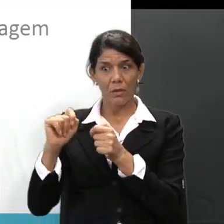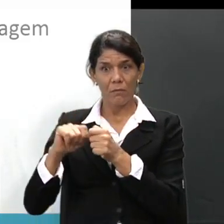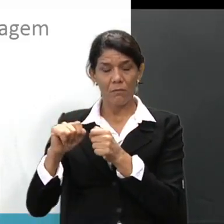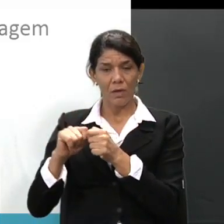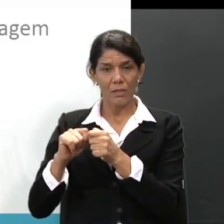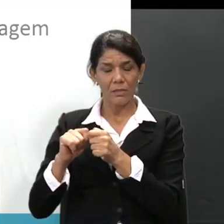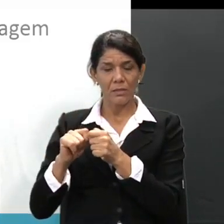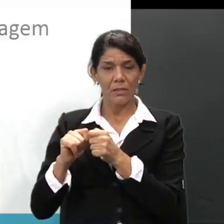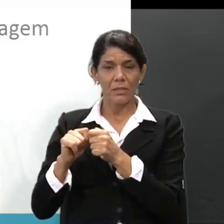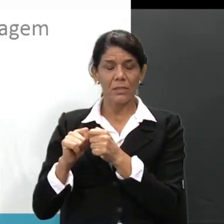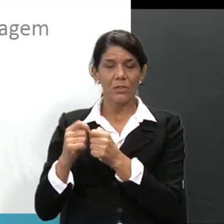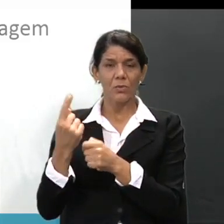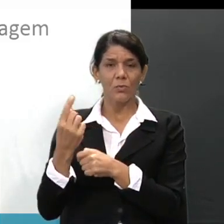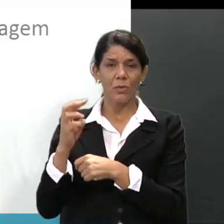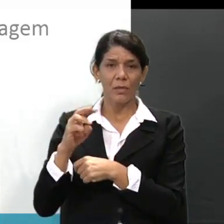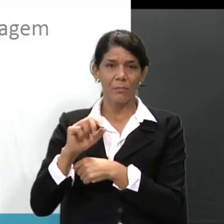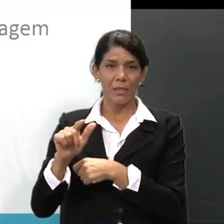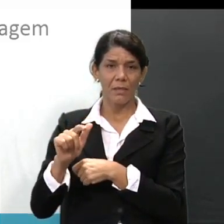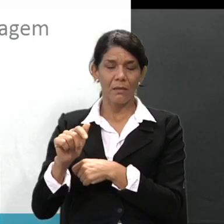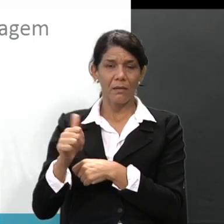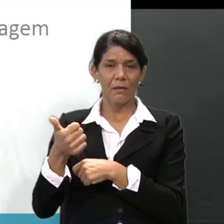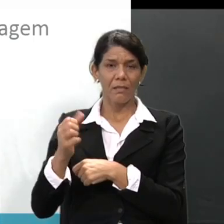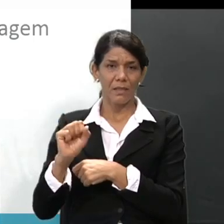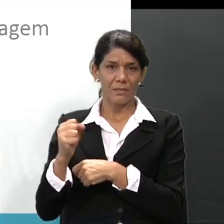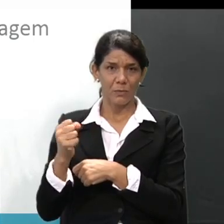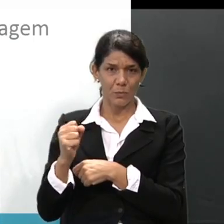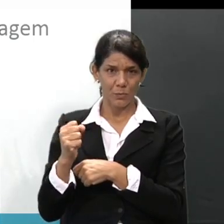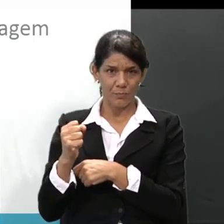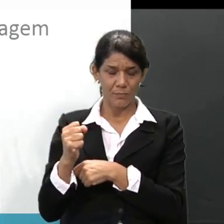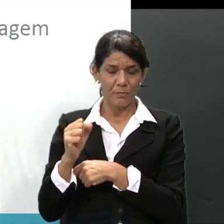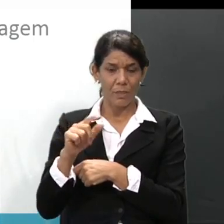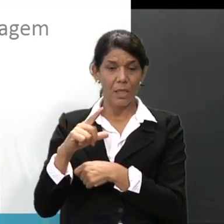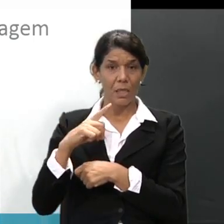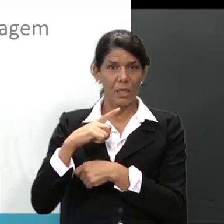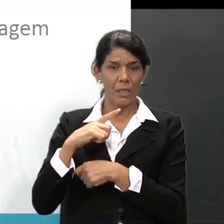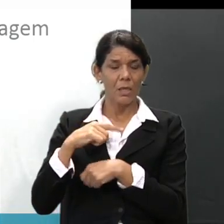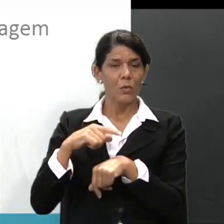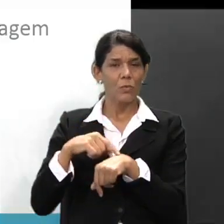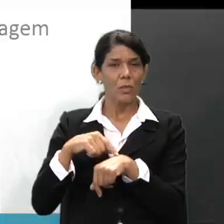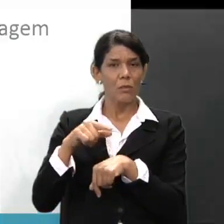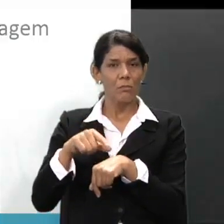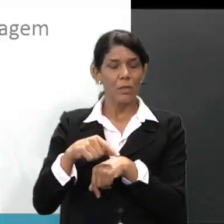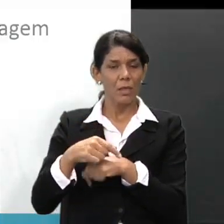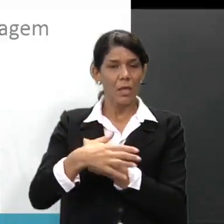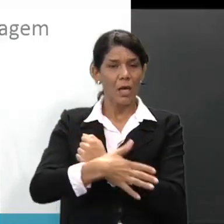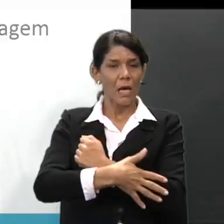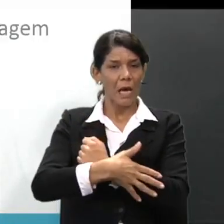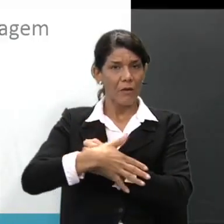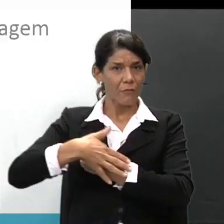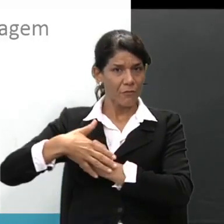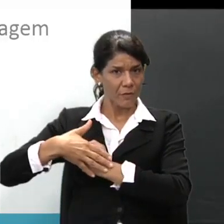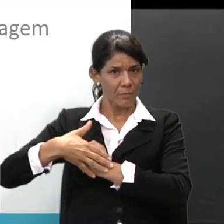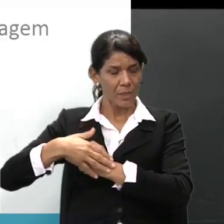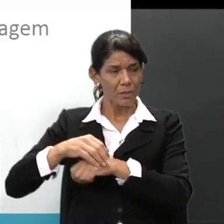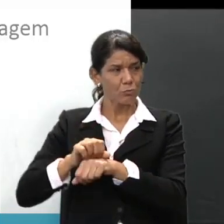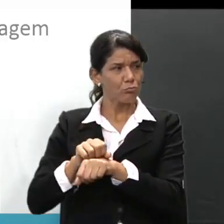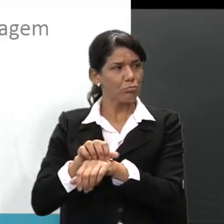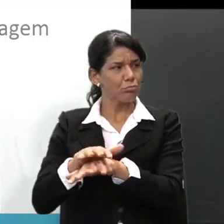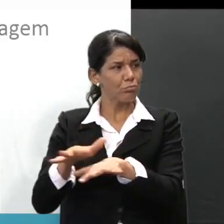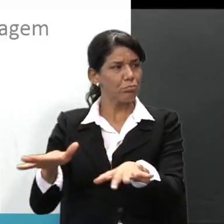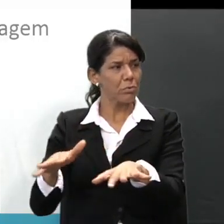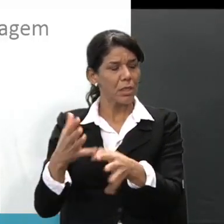uma velocidade de 1 ml a cada 10 segundos, para oferecer um tempo para que as fibras musculares se expandam